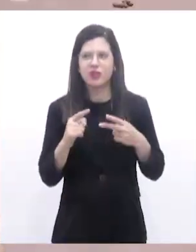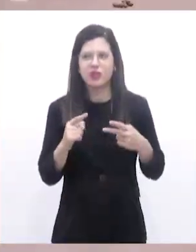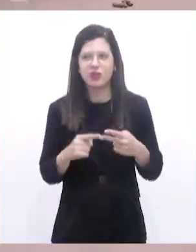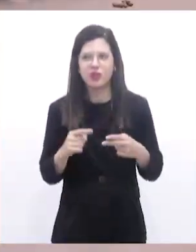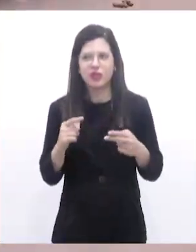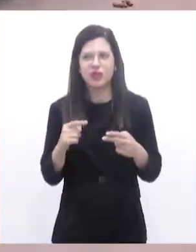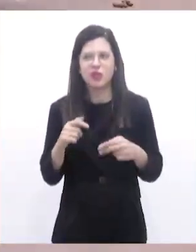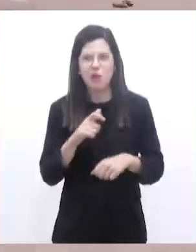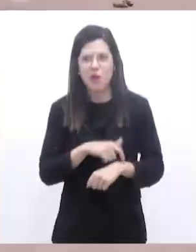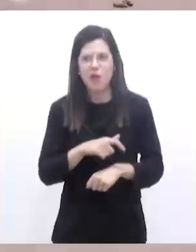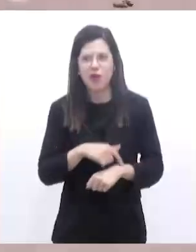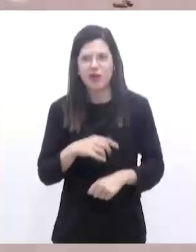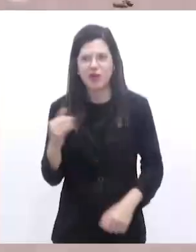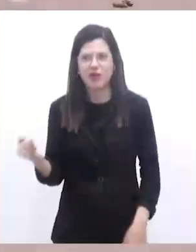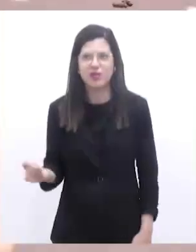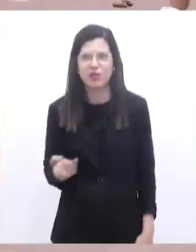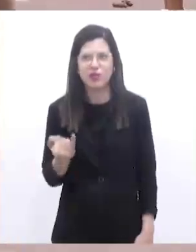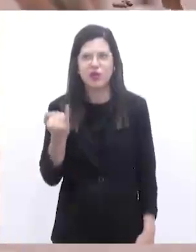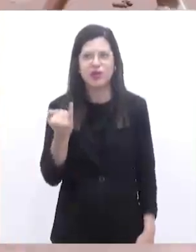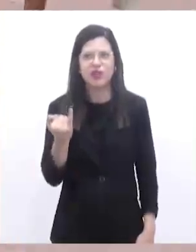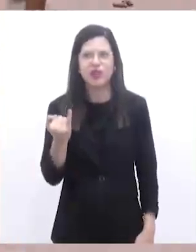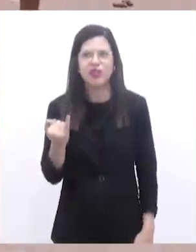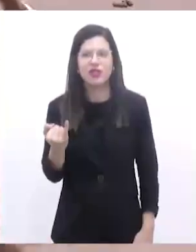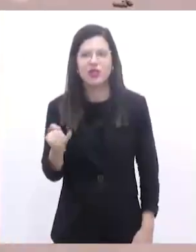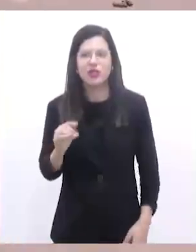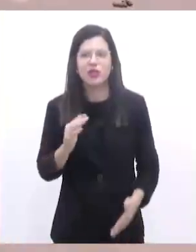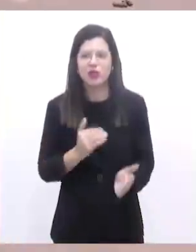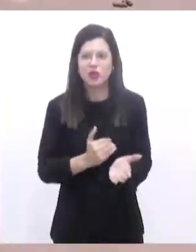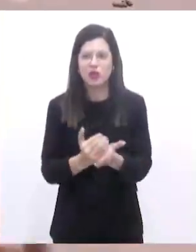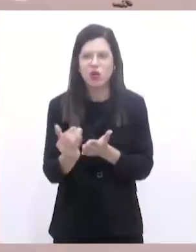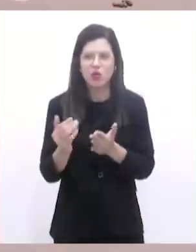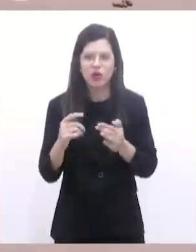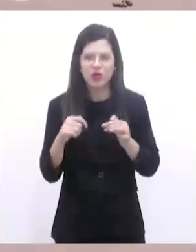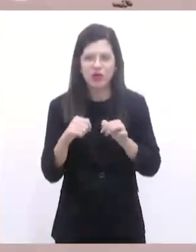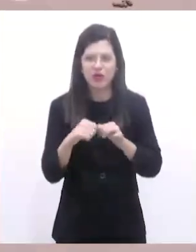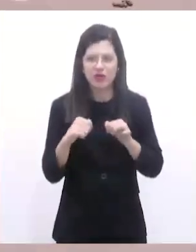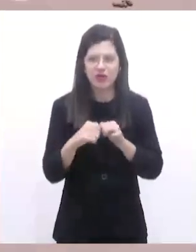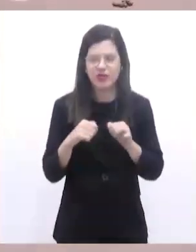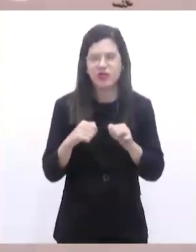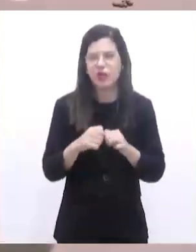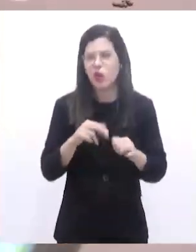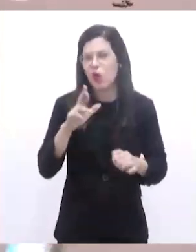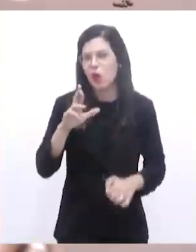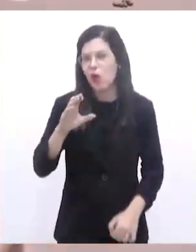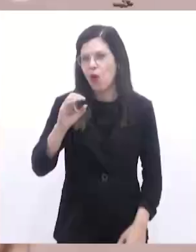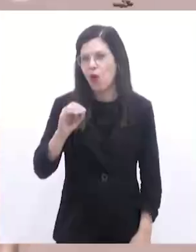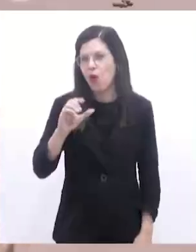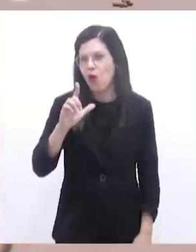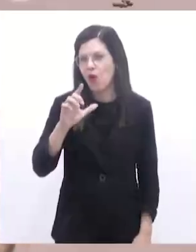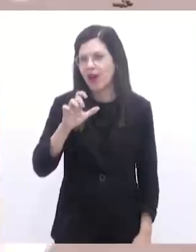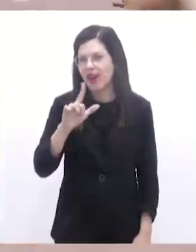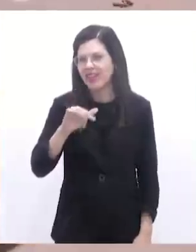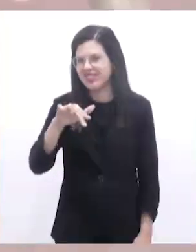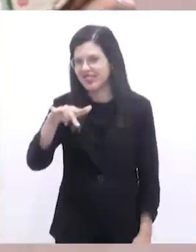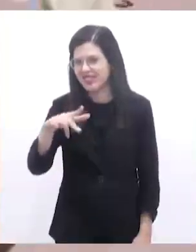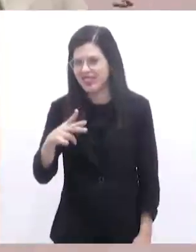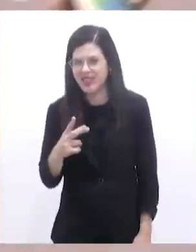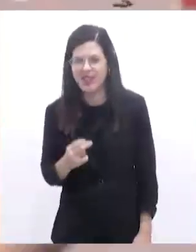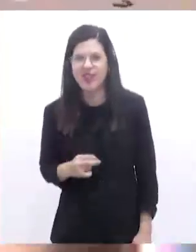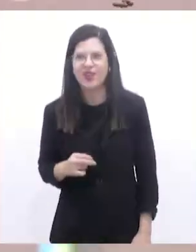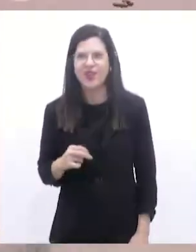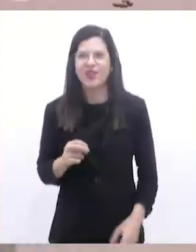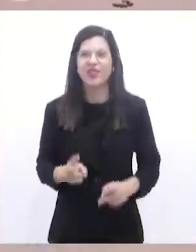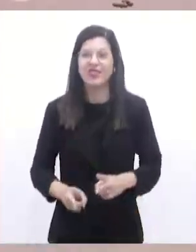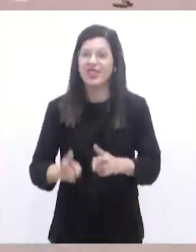assim são muito importantes e quando a gente começou a realizar o rolezinho também, porque a gente entendeu que sempre